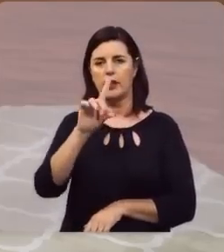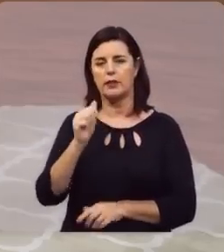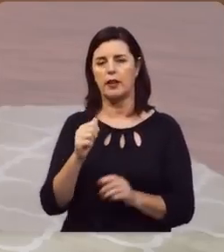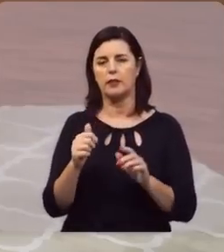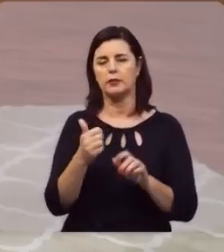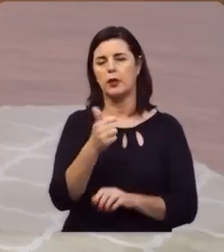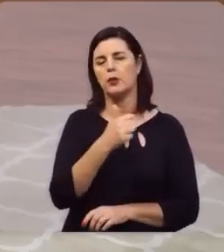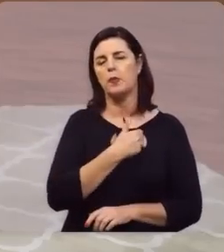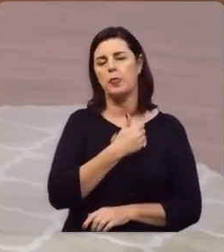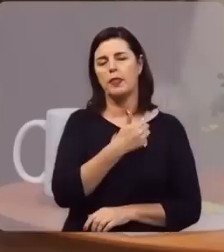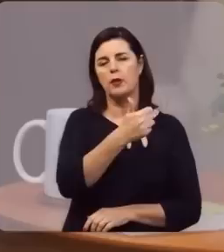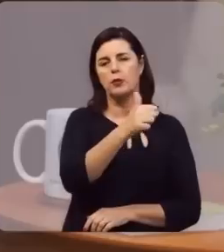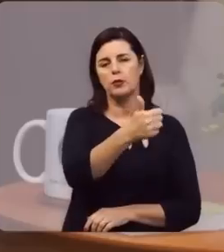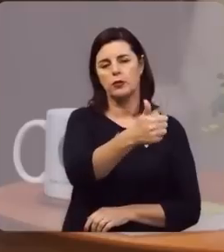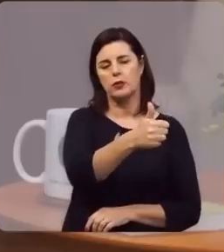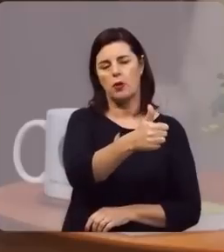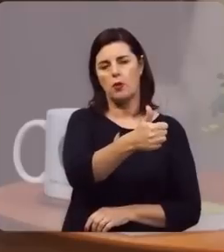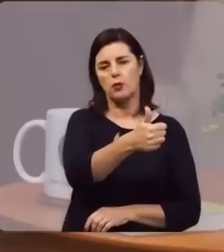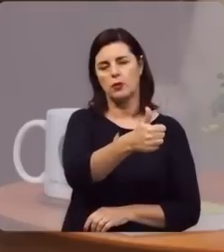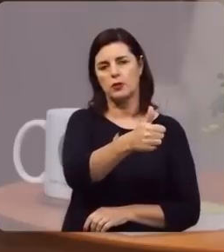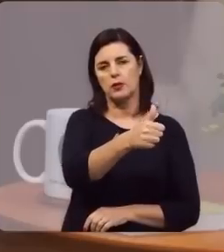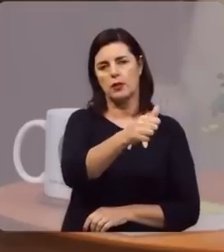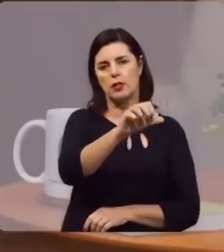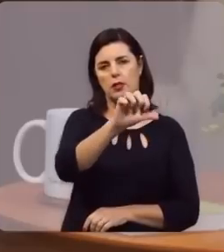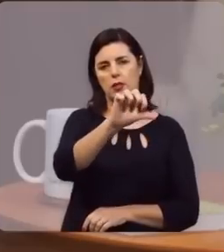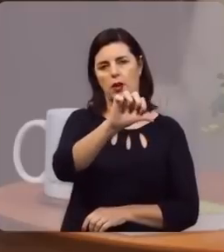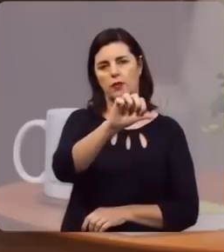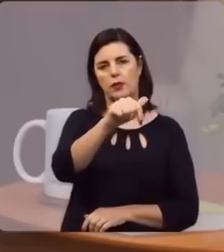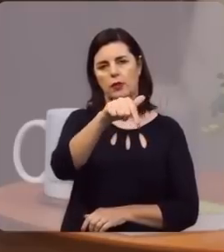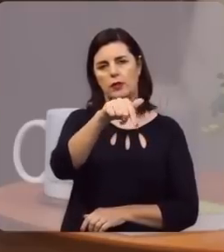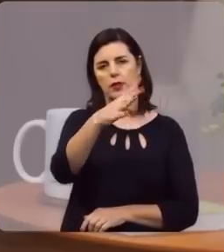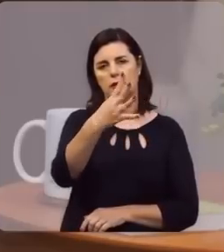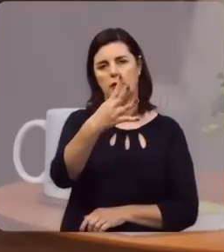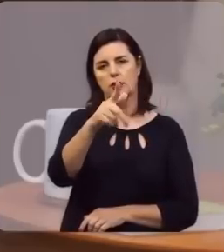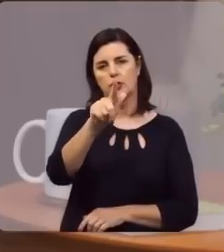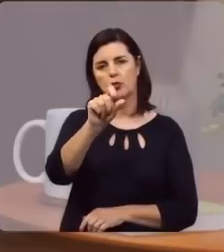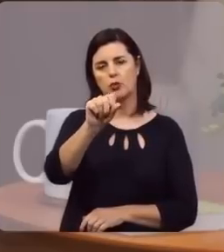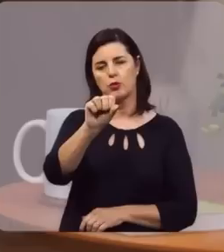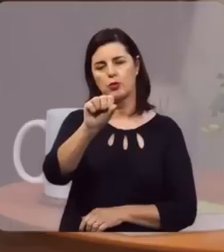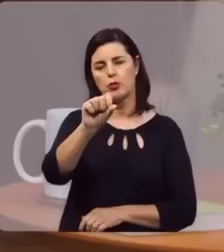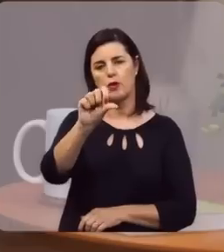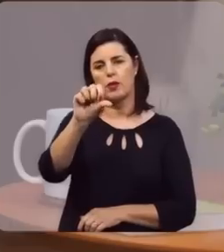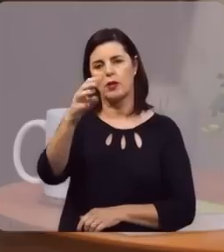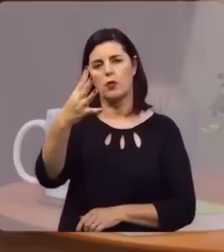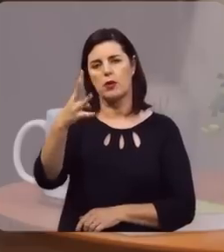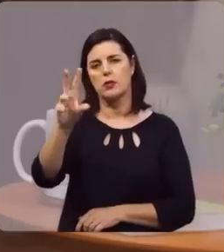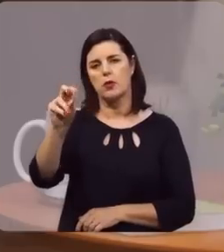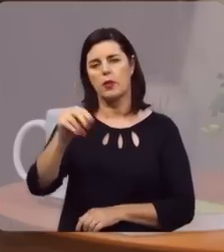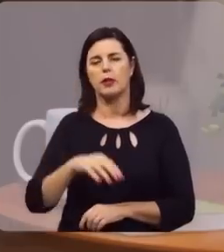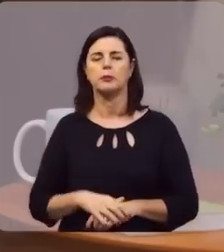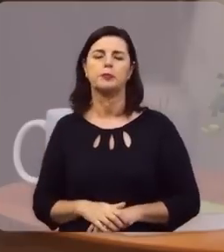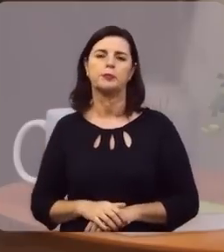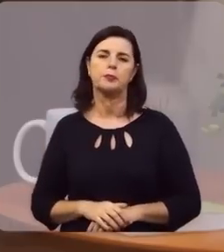vida para o nosso telefone o código de área 1194 1718